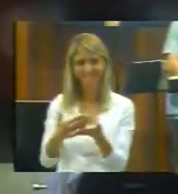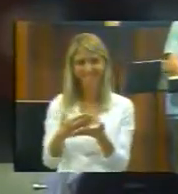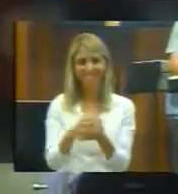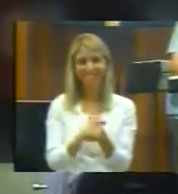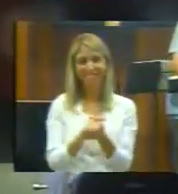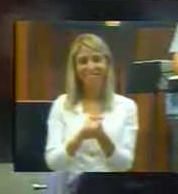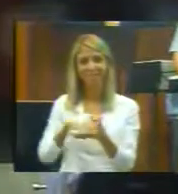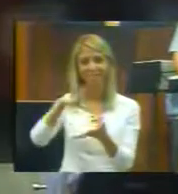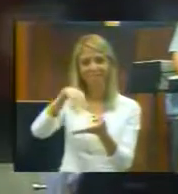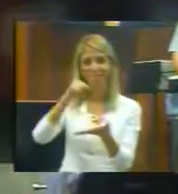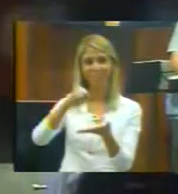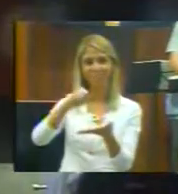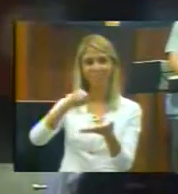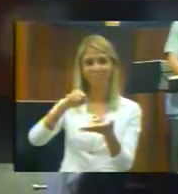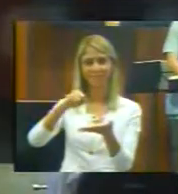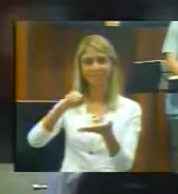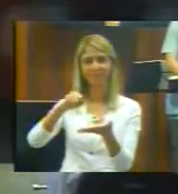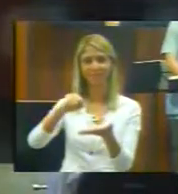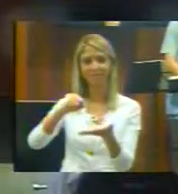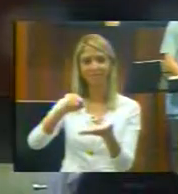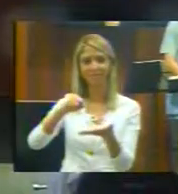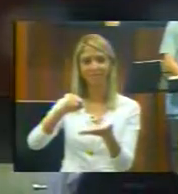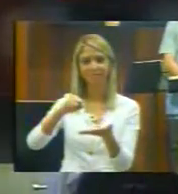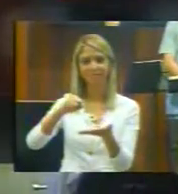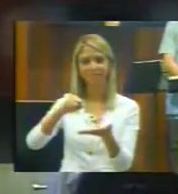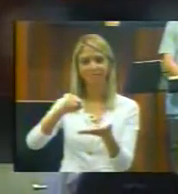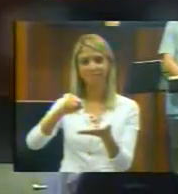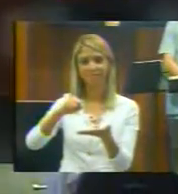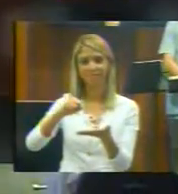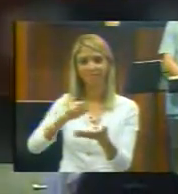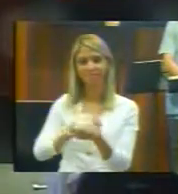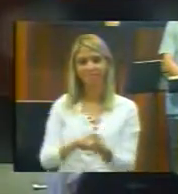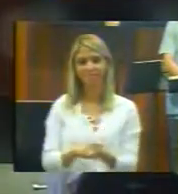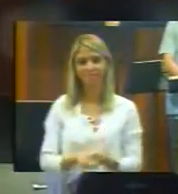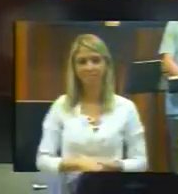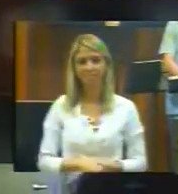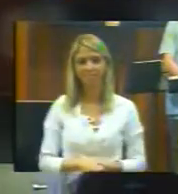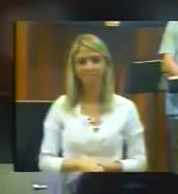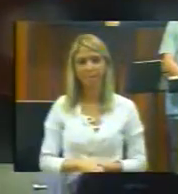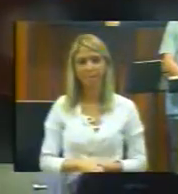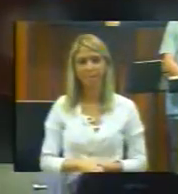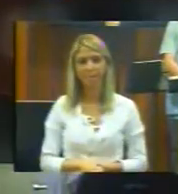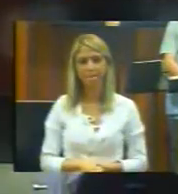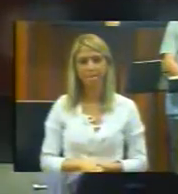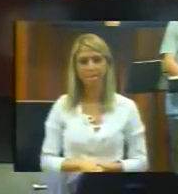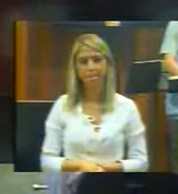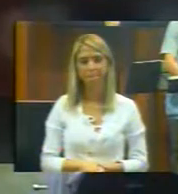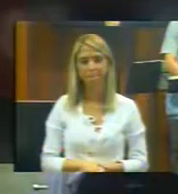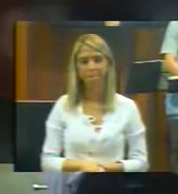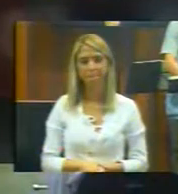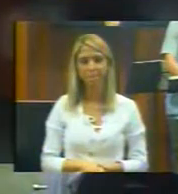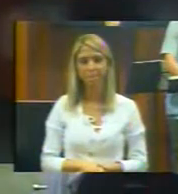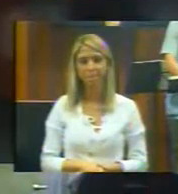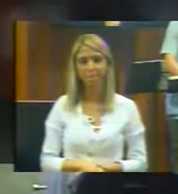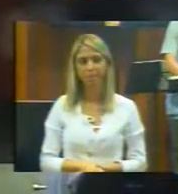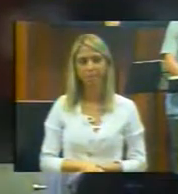a chamada regimental. Aí começa na ordem. Claro. Os colegas.